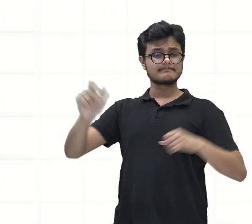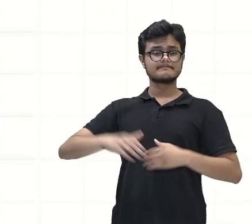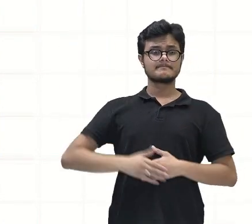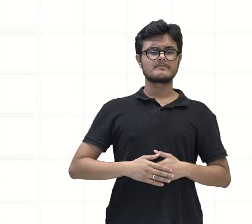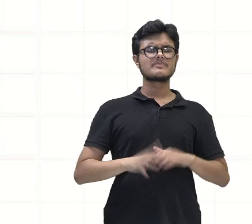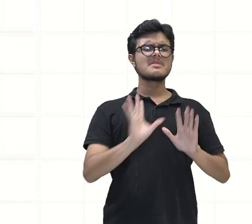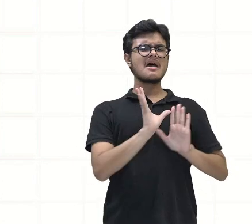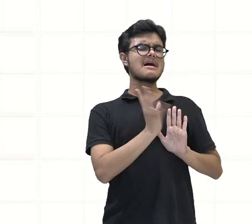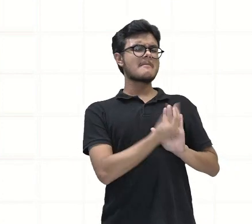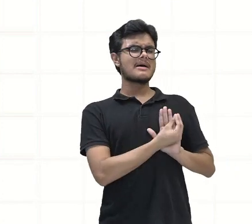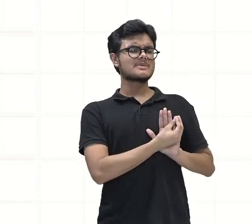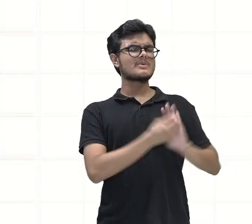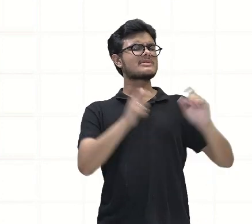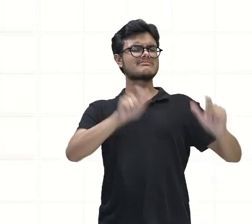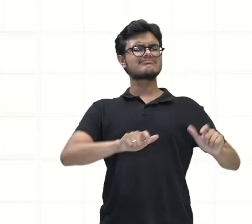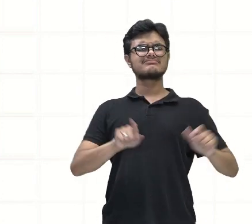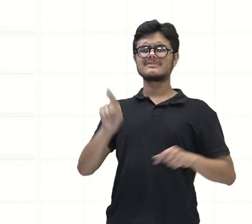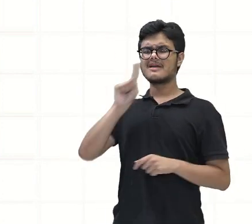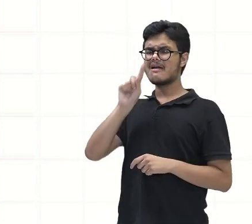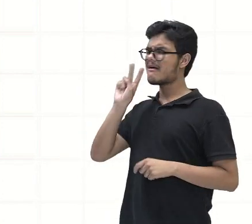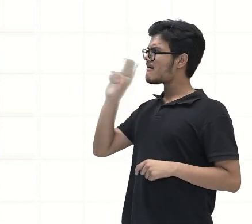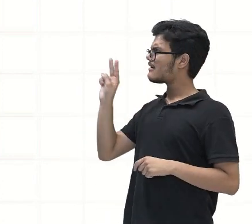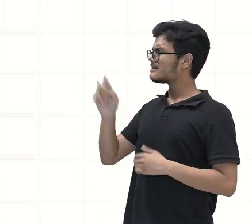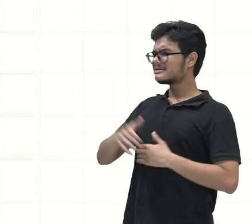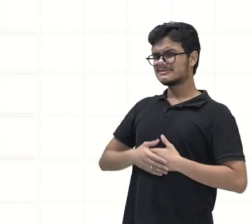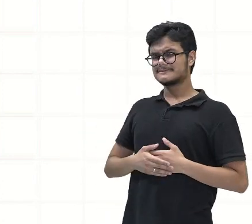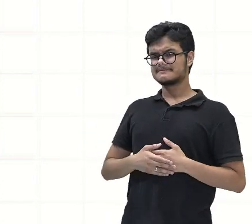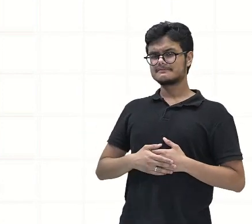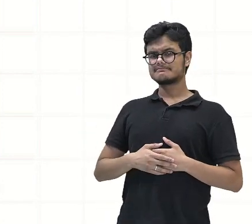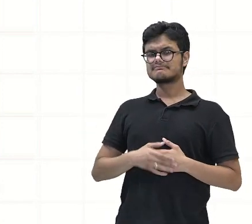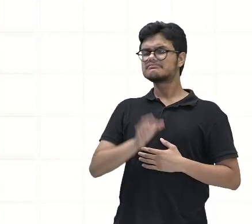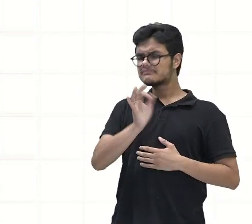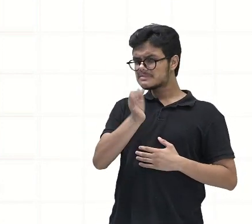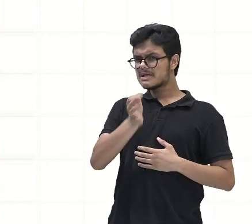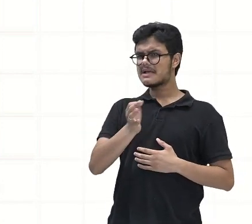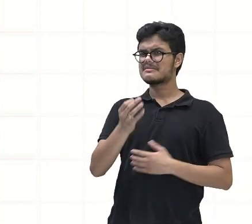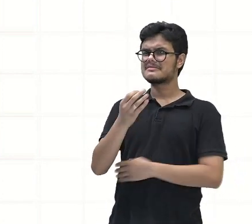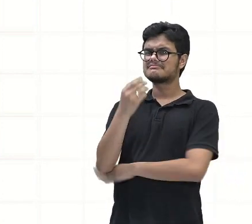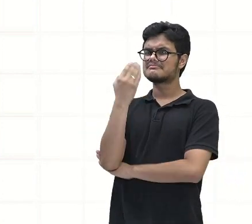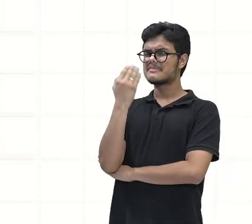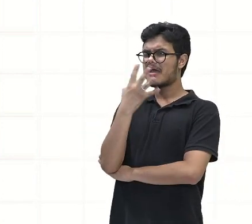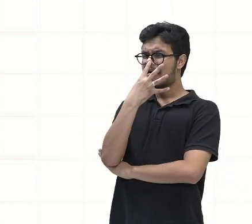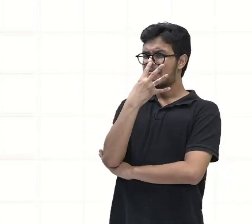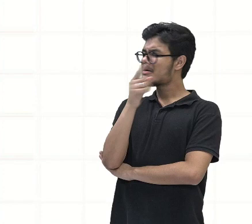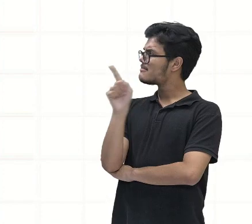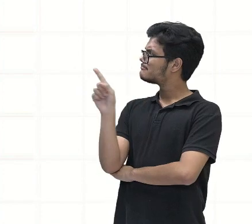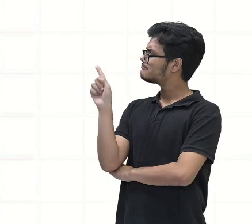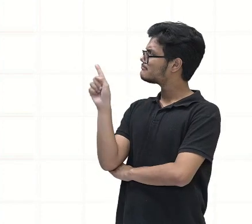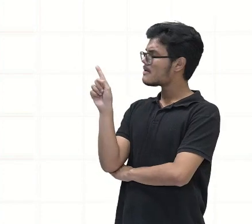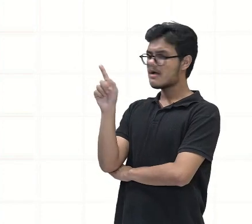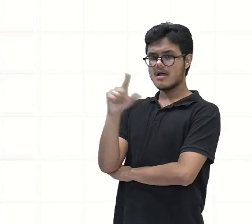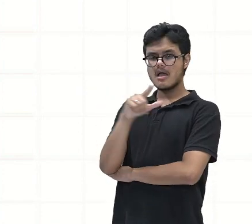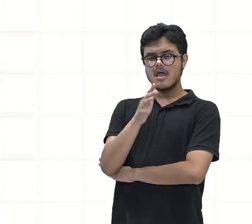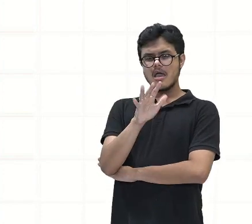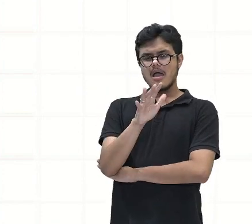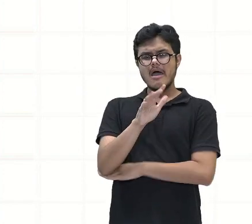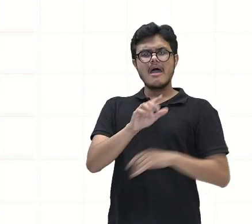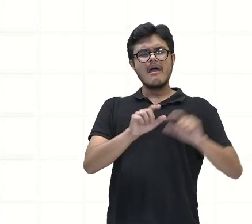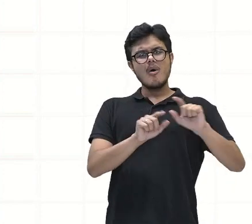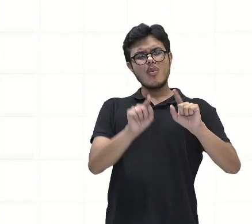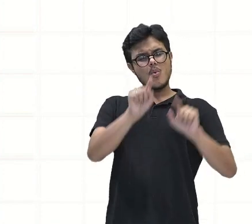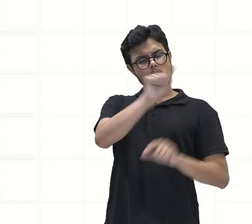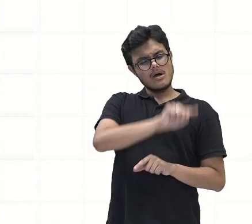Amazônia eh dá para notar aí né Vocês observem com atenção que os círculos eles